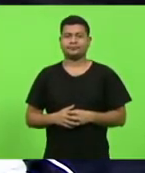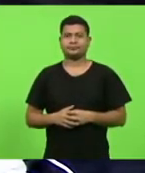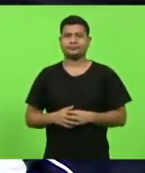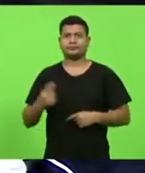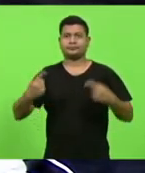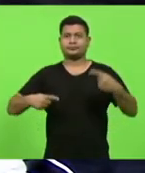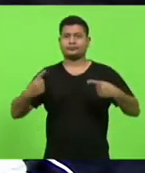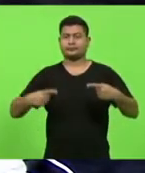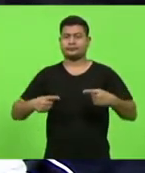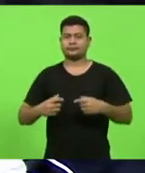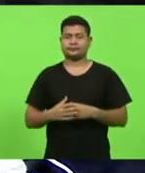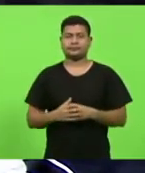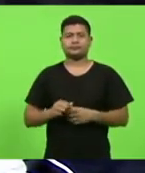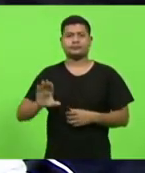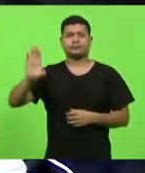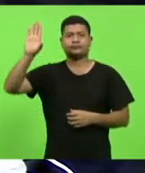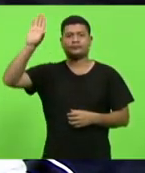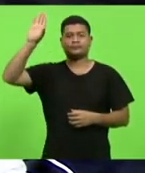havendo... Sim?